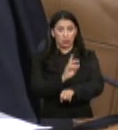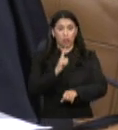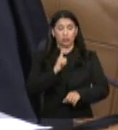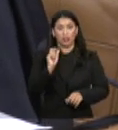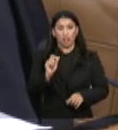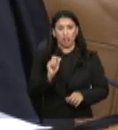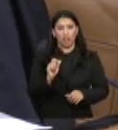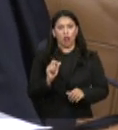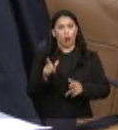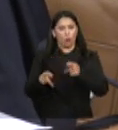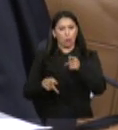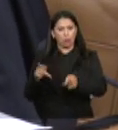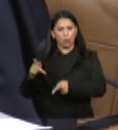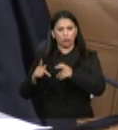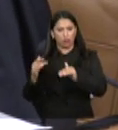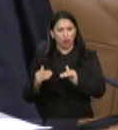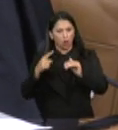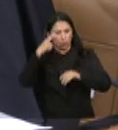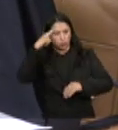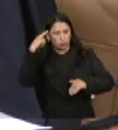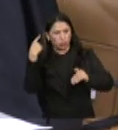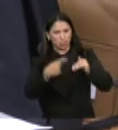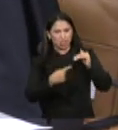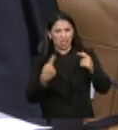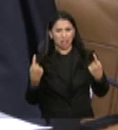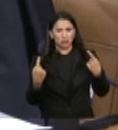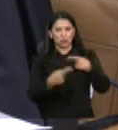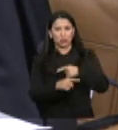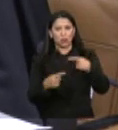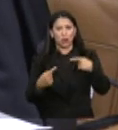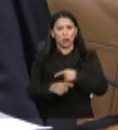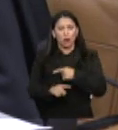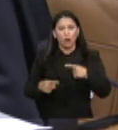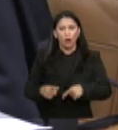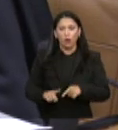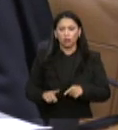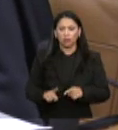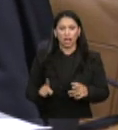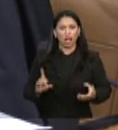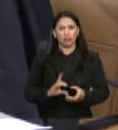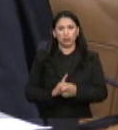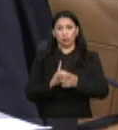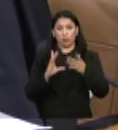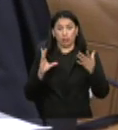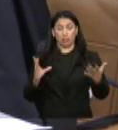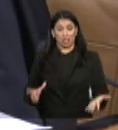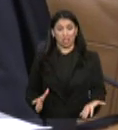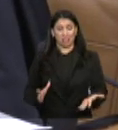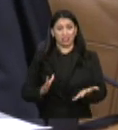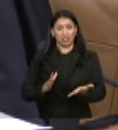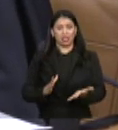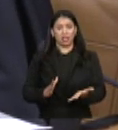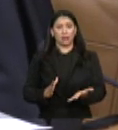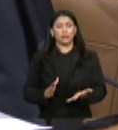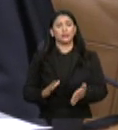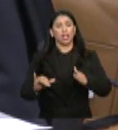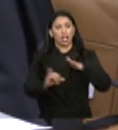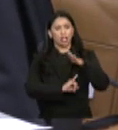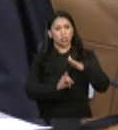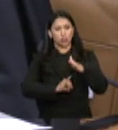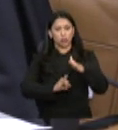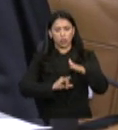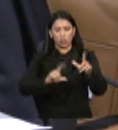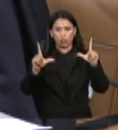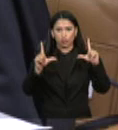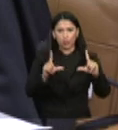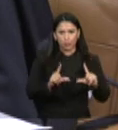e a todos que agem para solapar as bases da Democracia diluir a institucionalidade